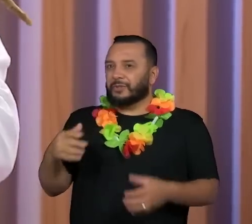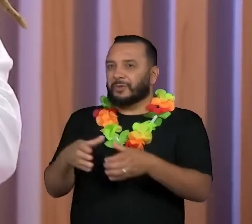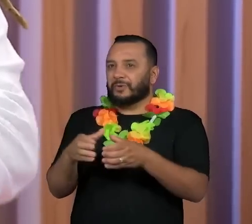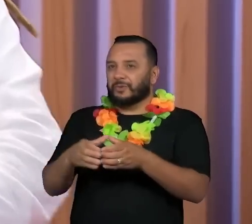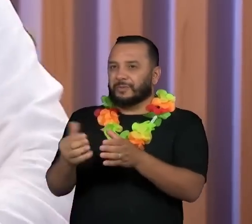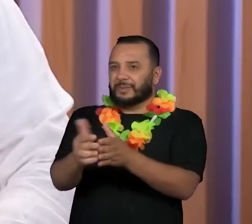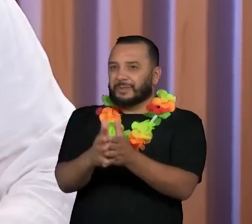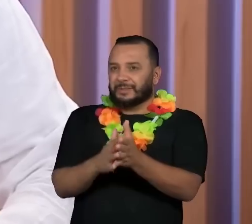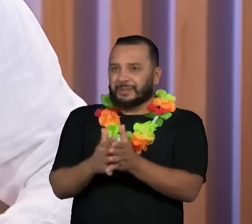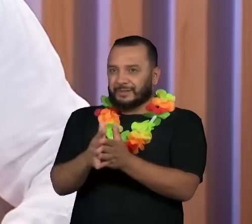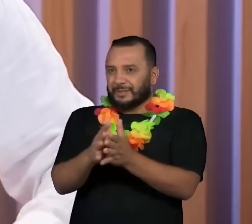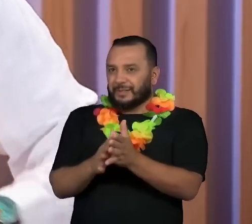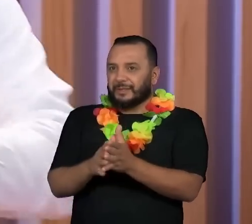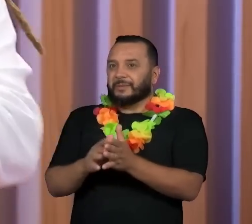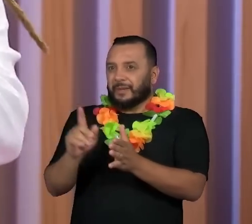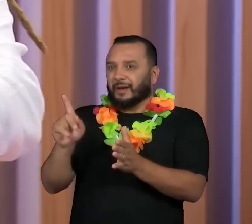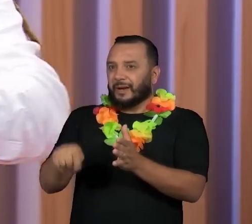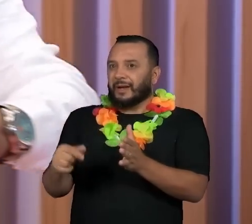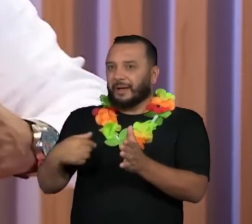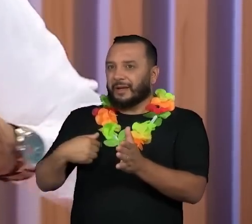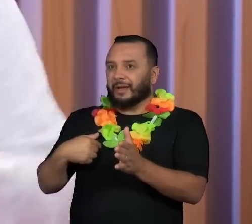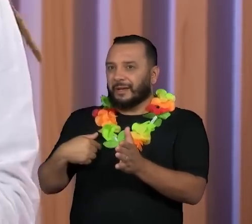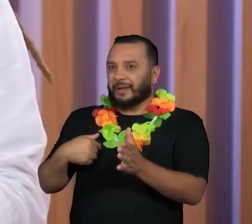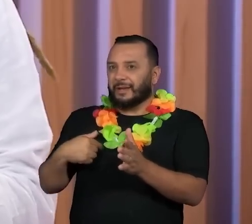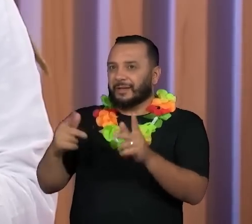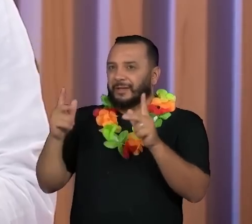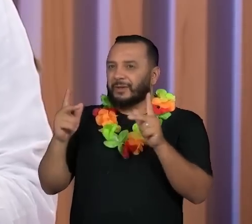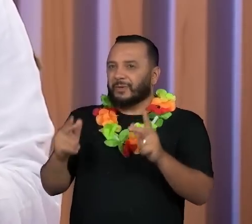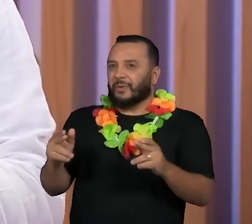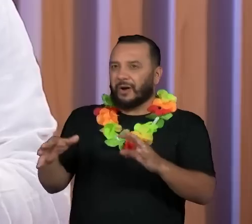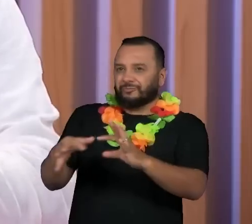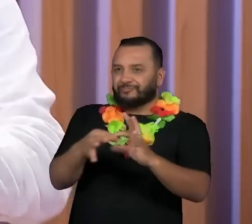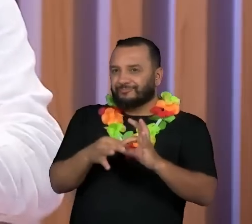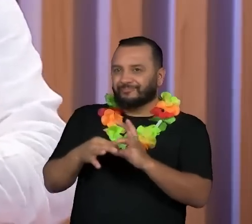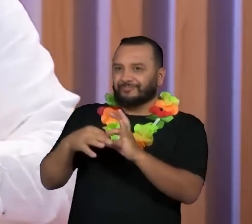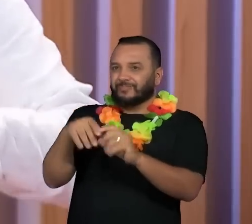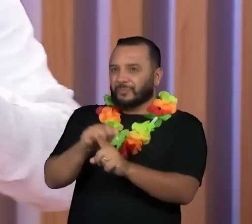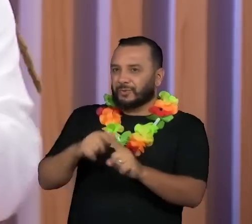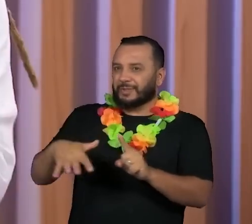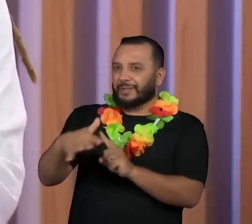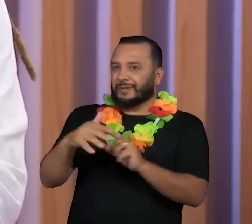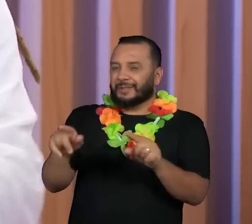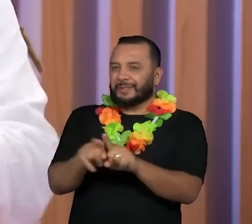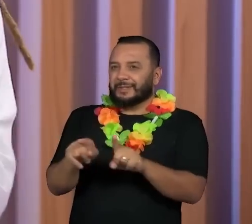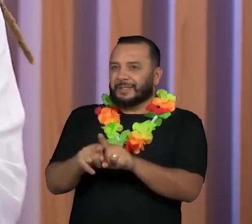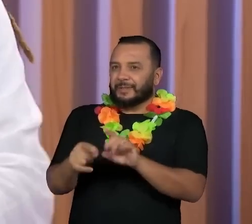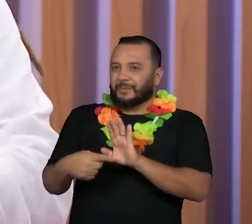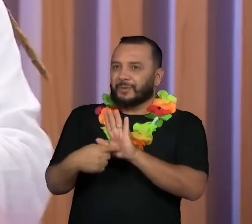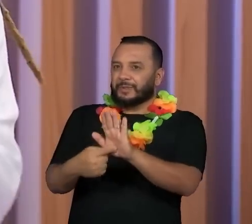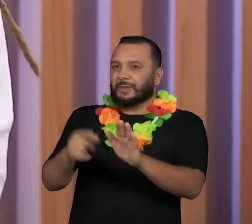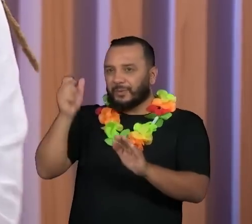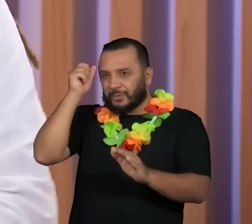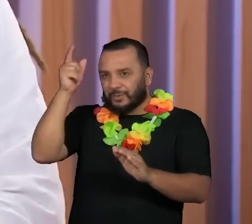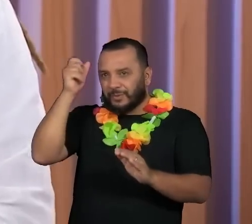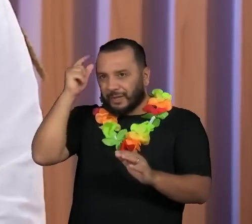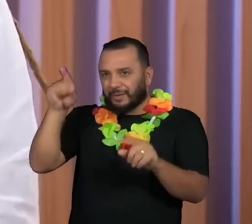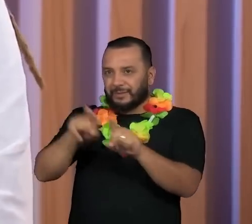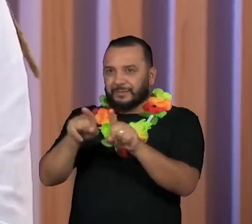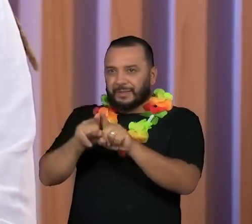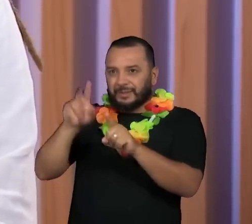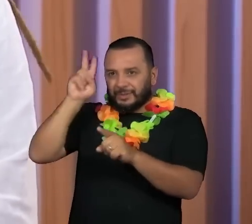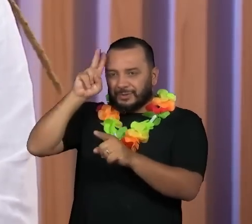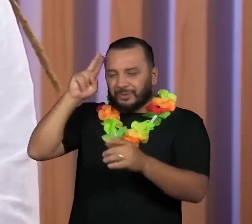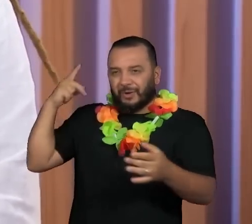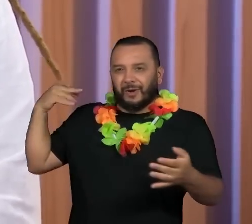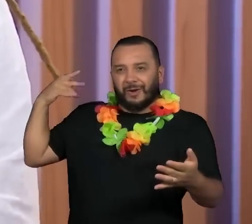do carnaval, como eu falei de início, essa questão do enlace social e trazendo também essa coisa do cultural e da nossa ancestralidade, a